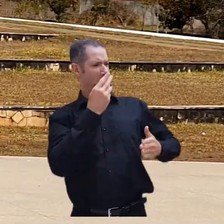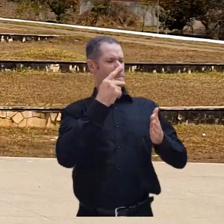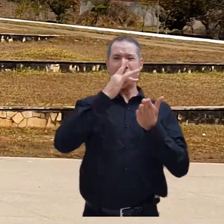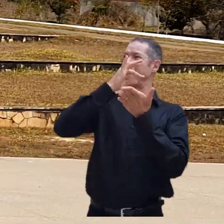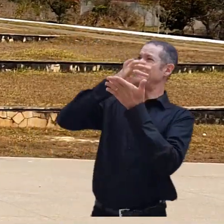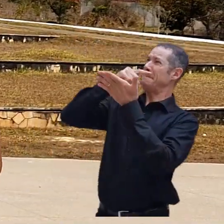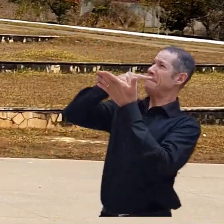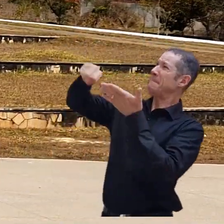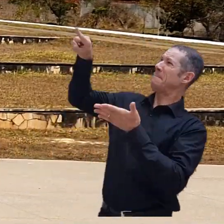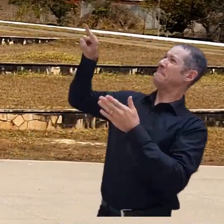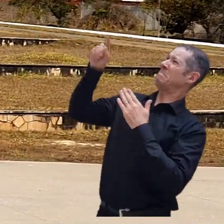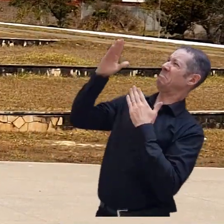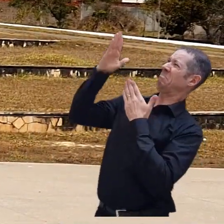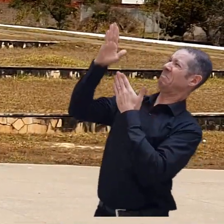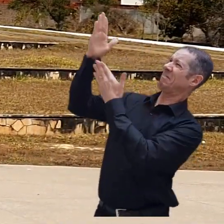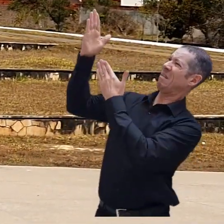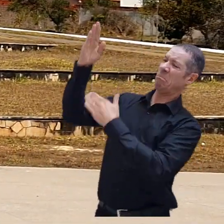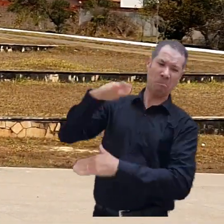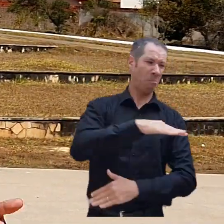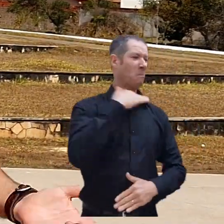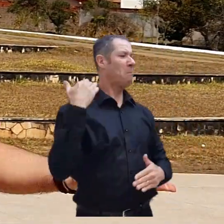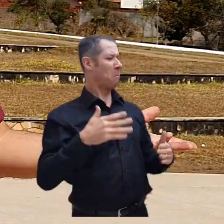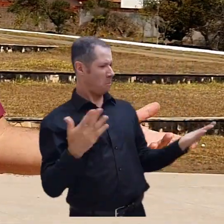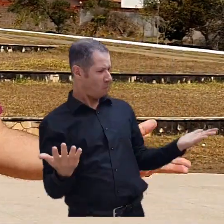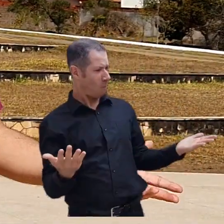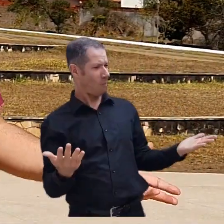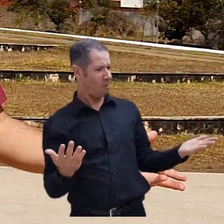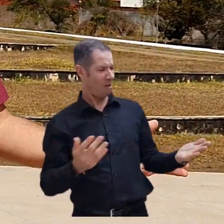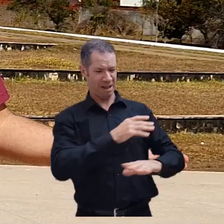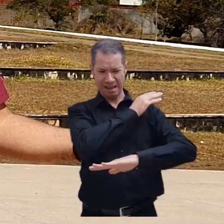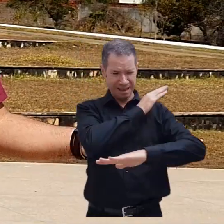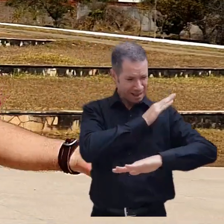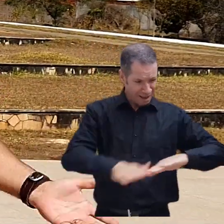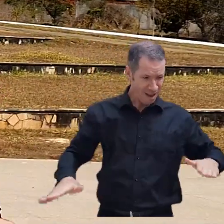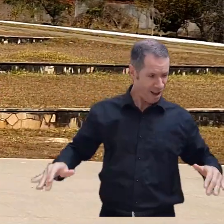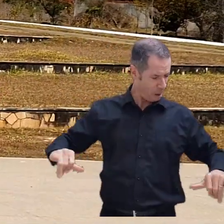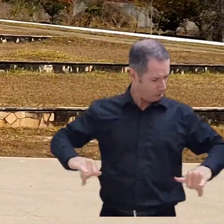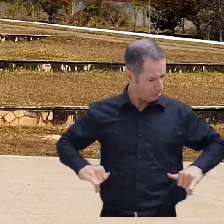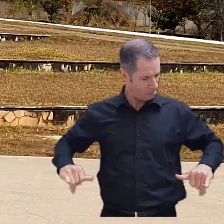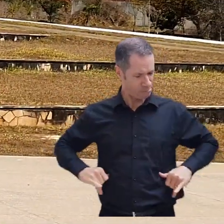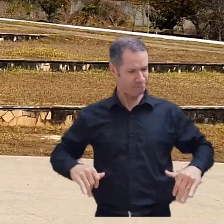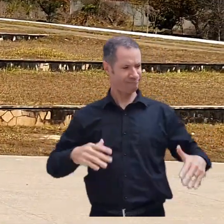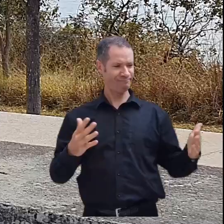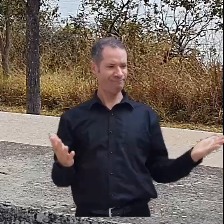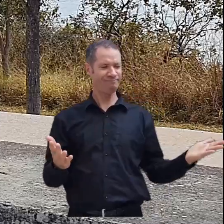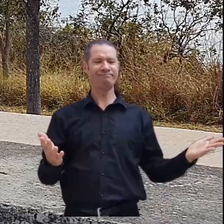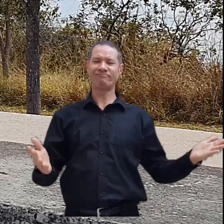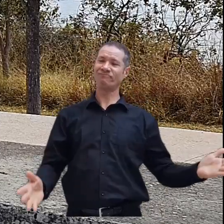amaldiçoa esse teu Deus e morre, e acaba com essa tua dor.